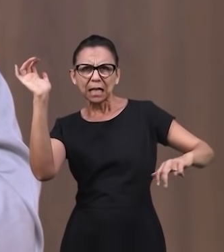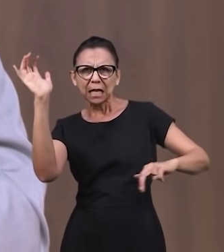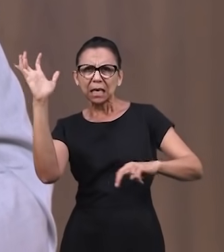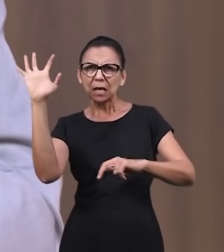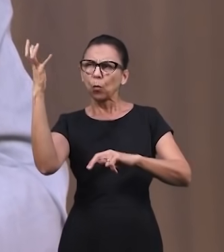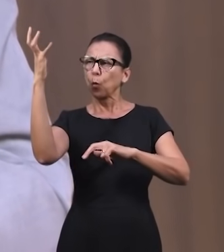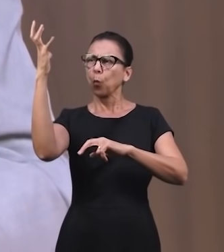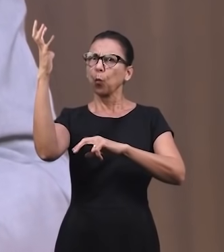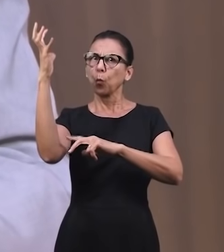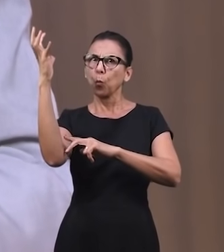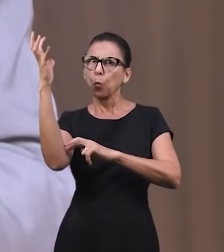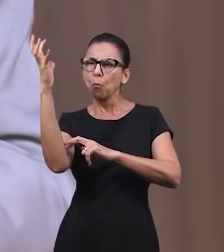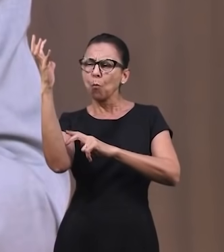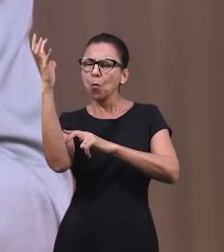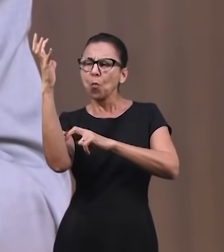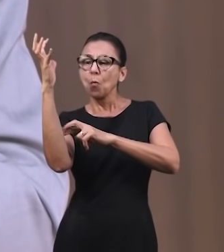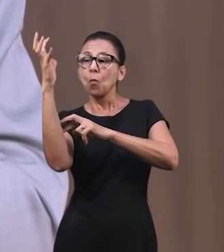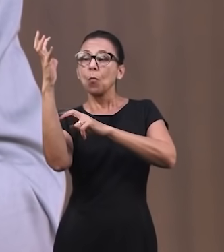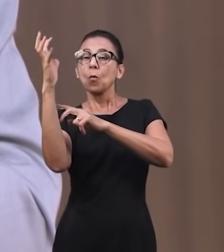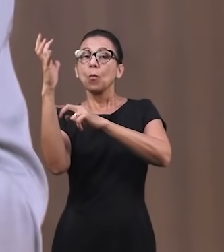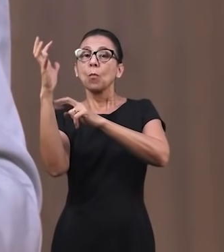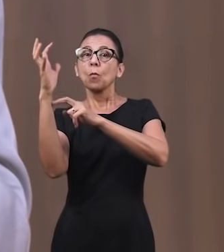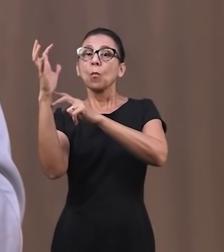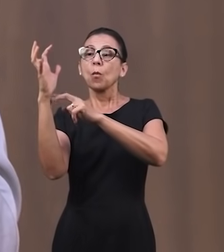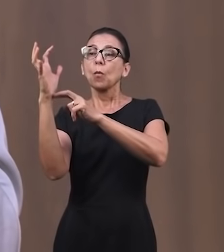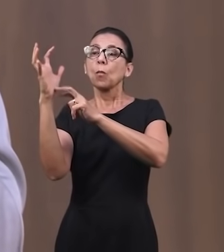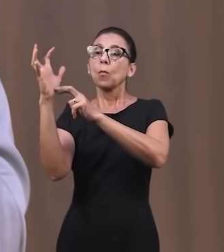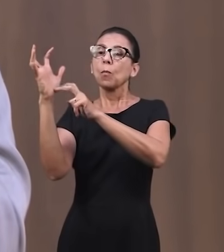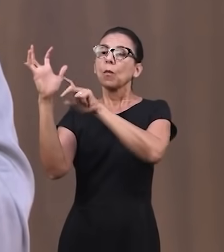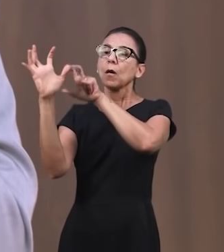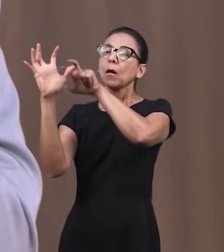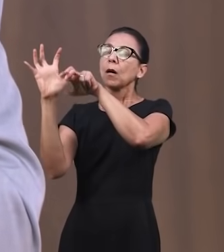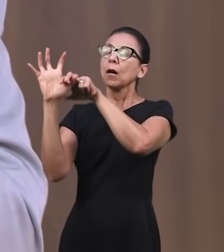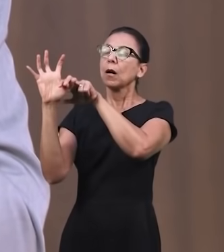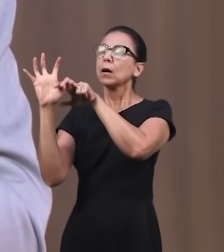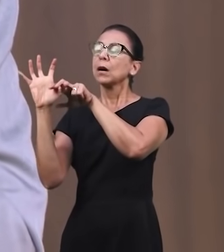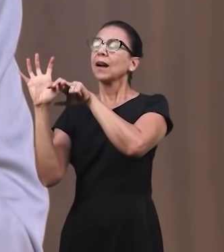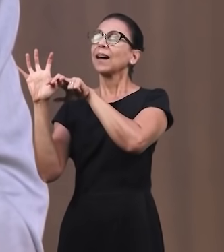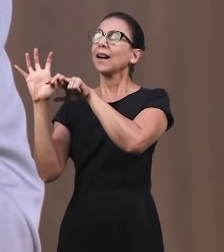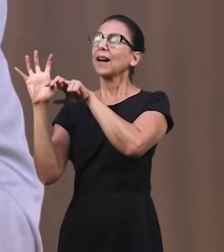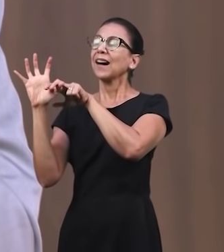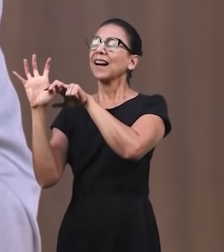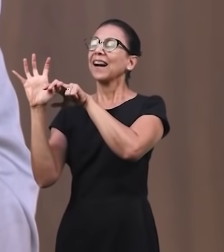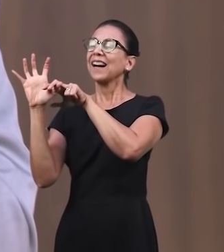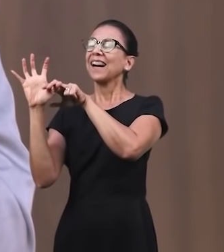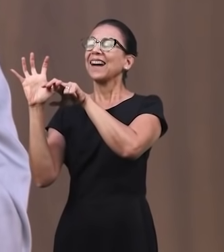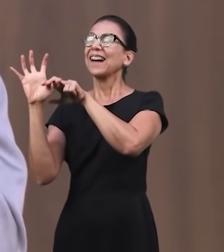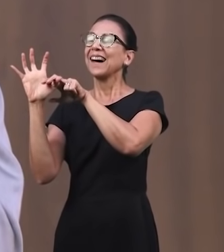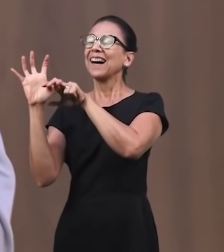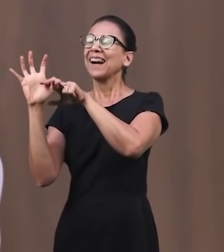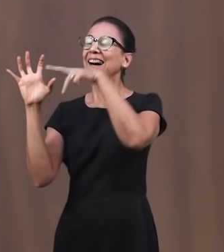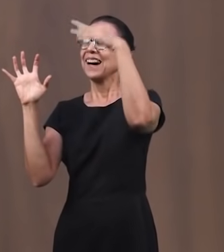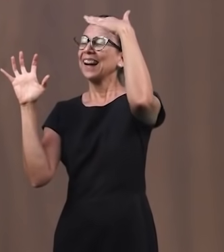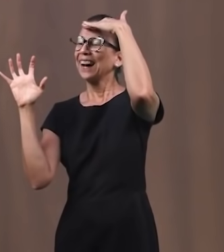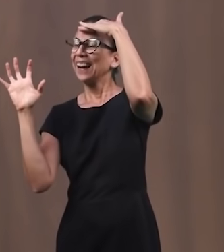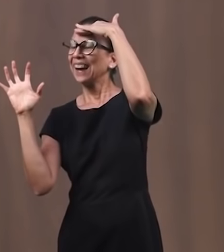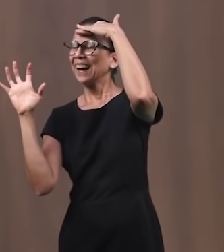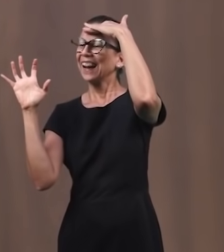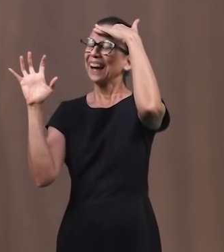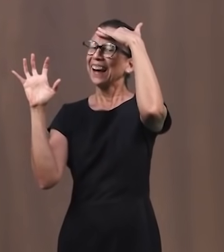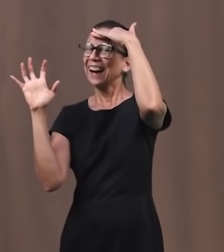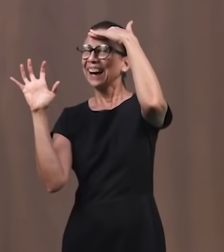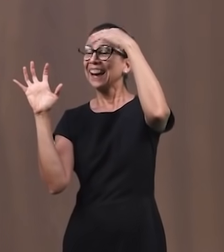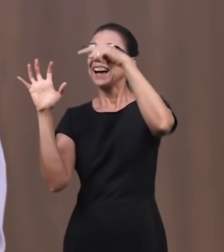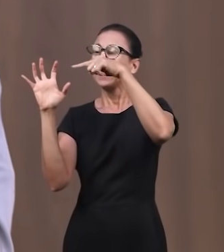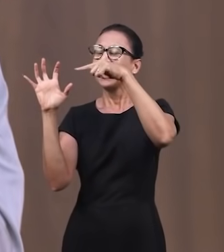figueira. Aquilo era na mente dele perfeito, porque ele ia poder ver quem era Jesus. As pessoas mal saberiam